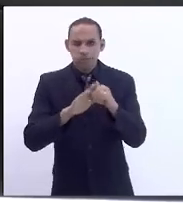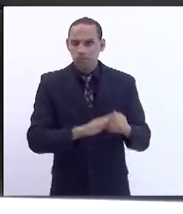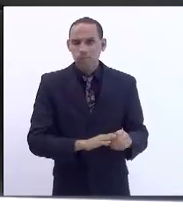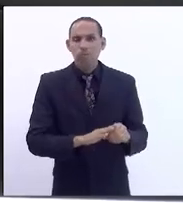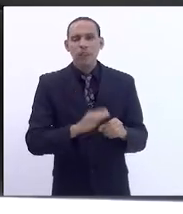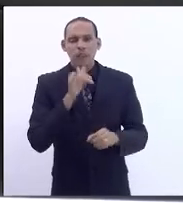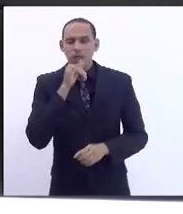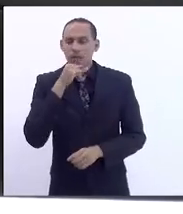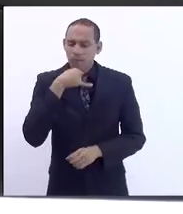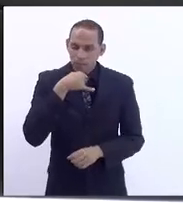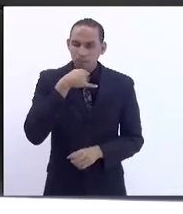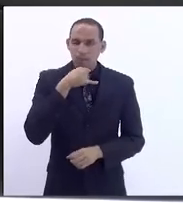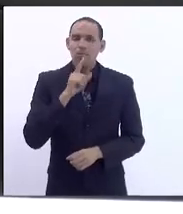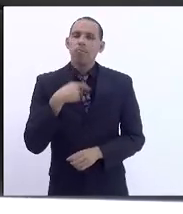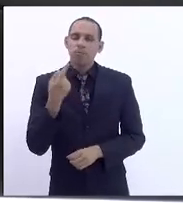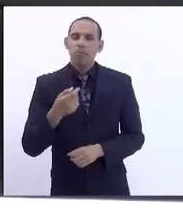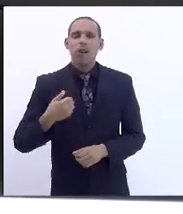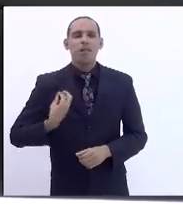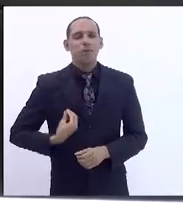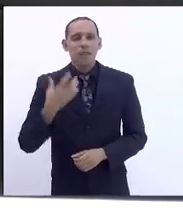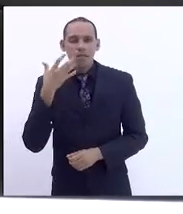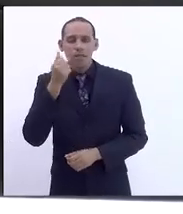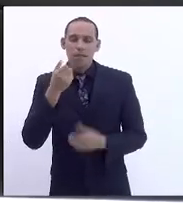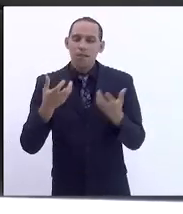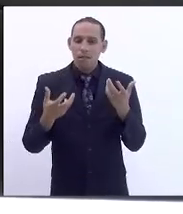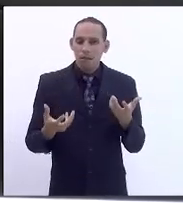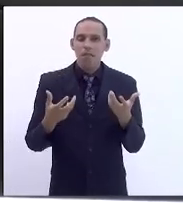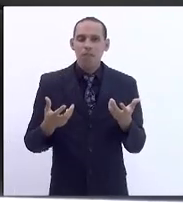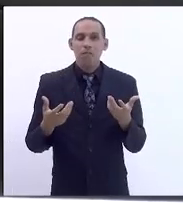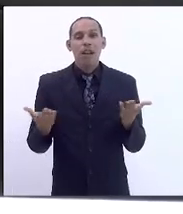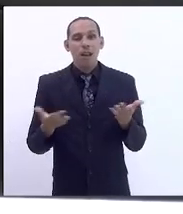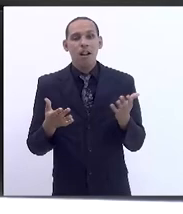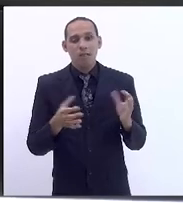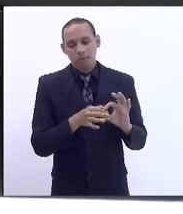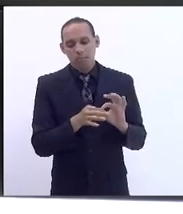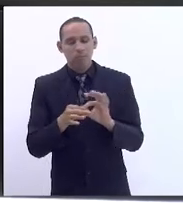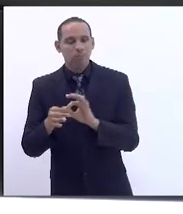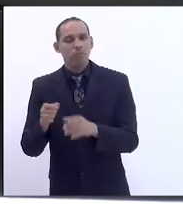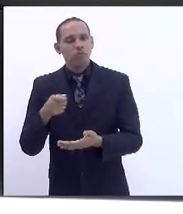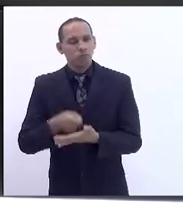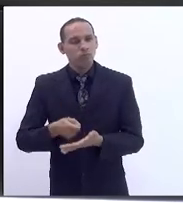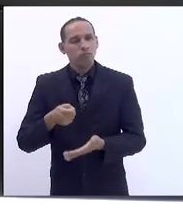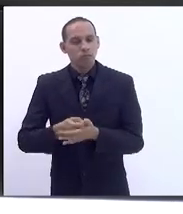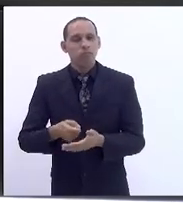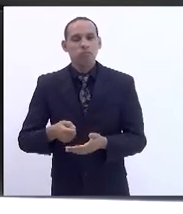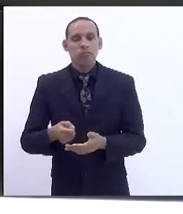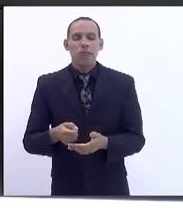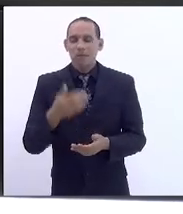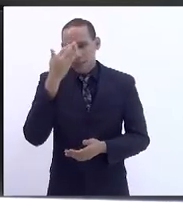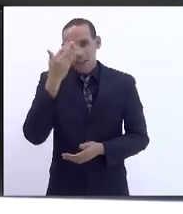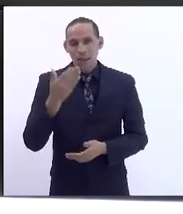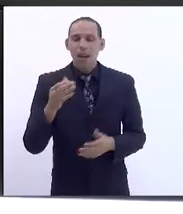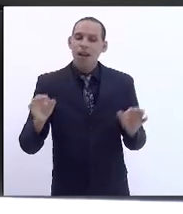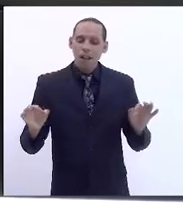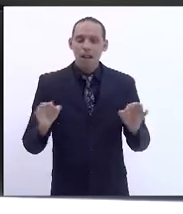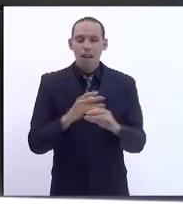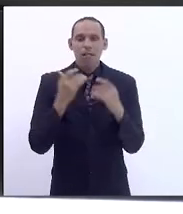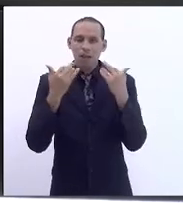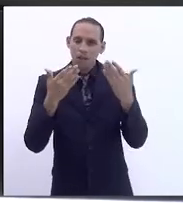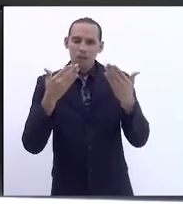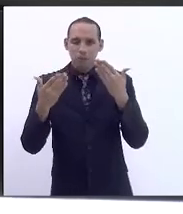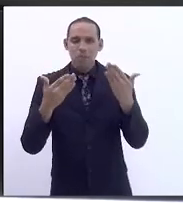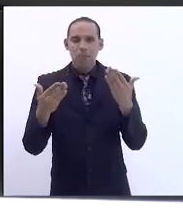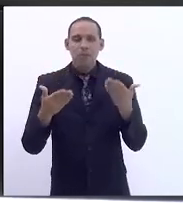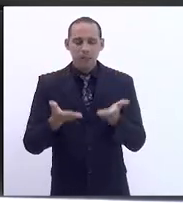tá triste e queremos sobreviver Nesse contexto tão duro que obrigado a declaro encerrada essa audiência